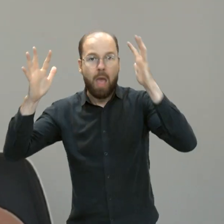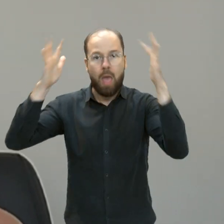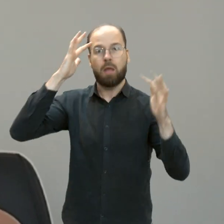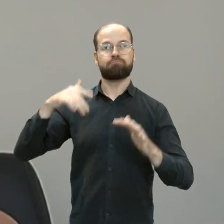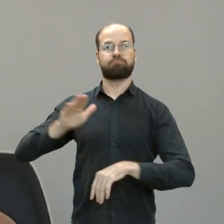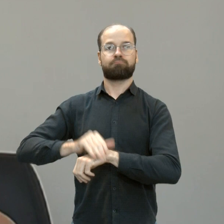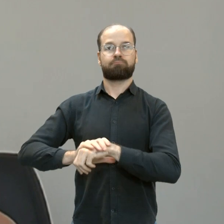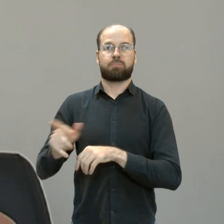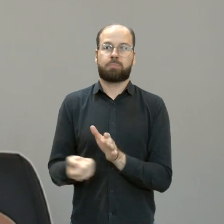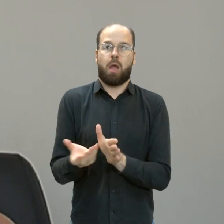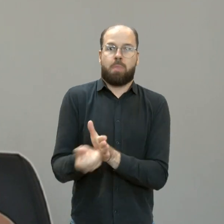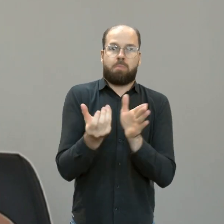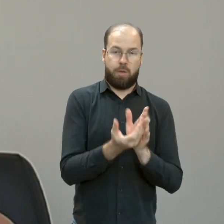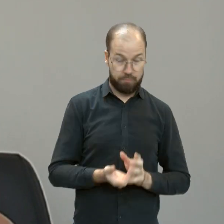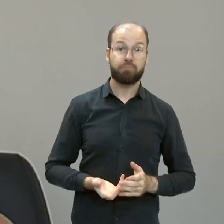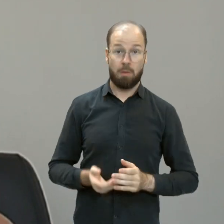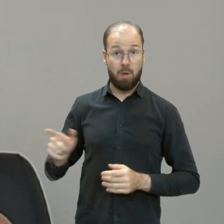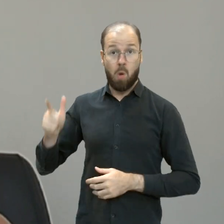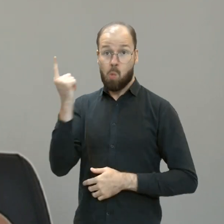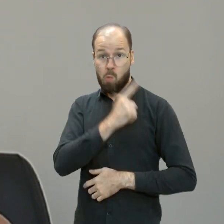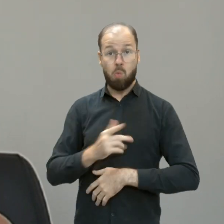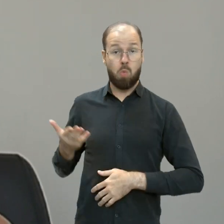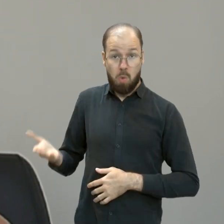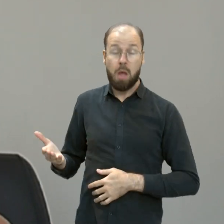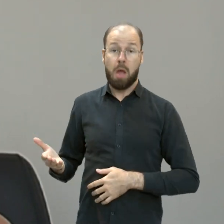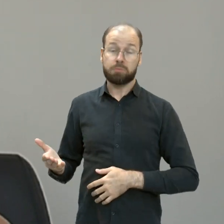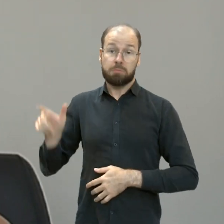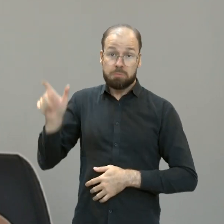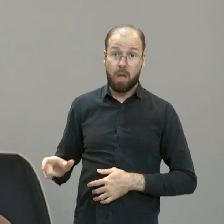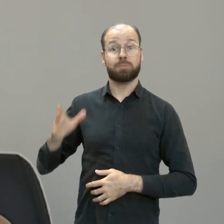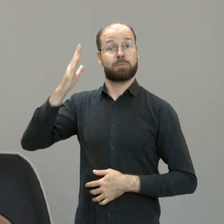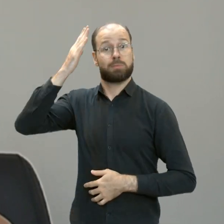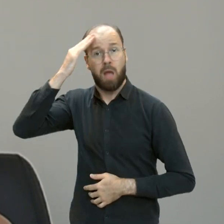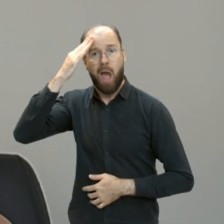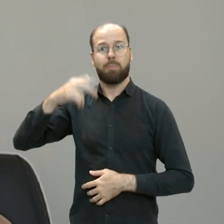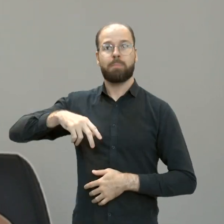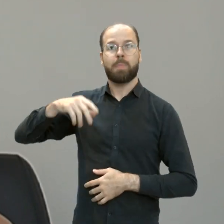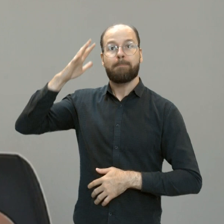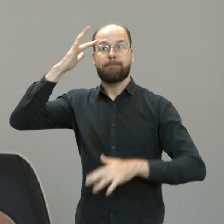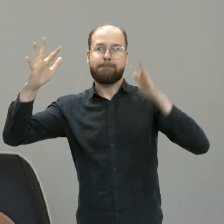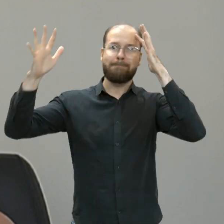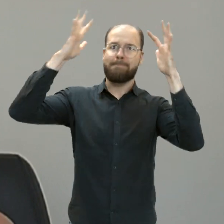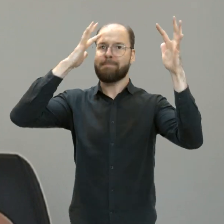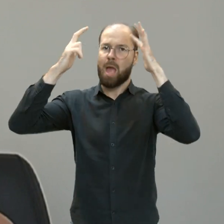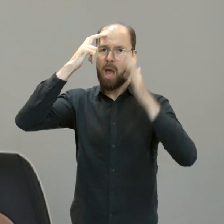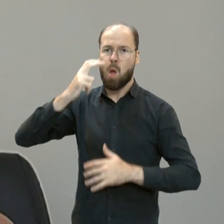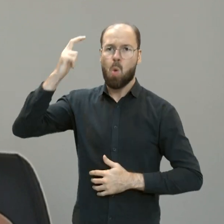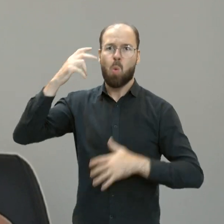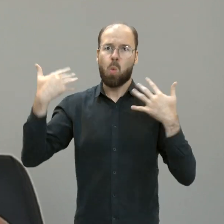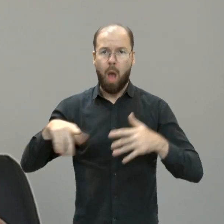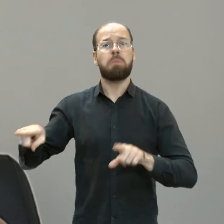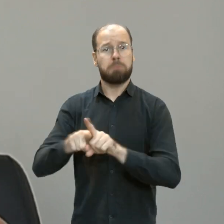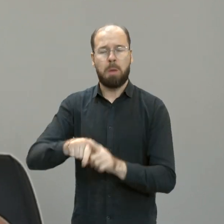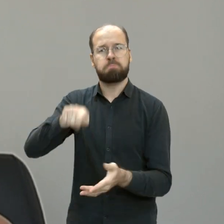feito de ser uma mulher que não só sabia pensar, mas também sabia escrever sobre aquilo que ela pensava, é